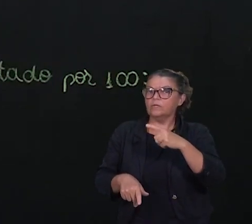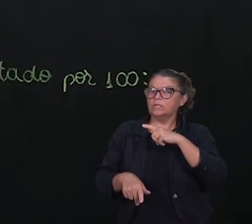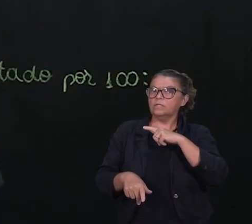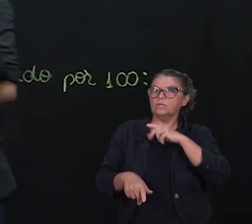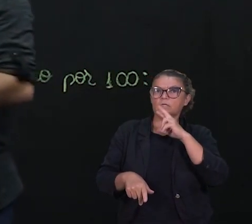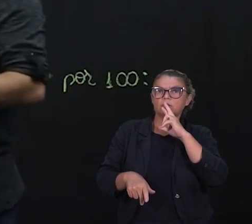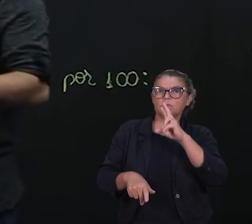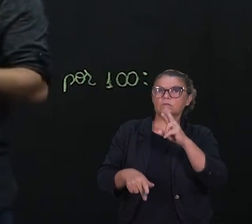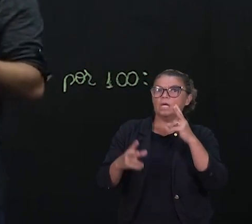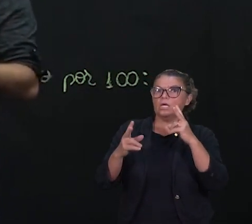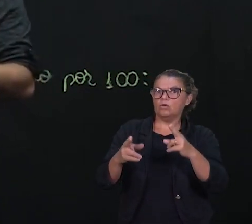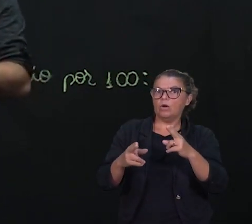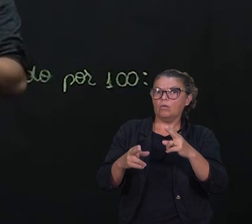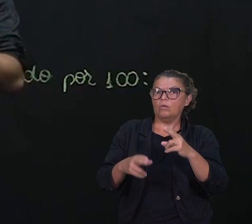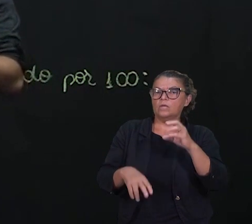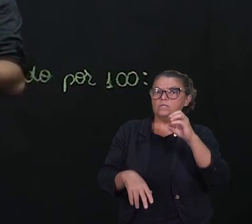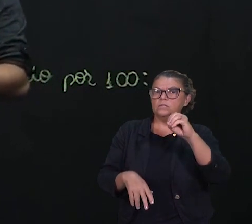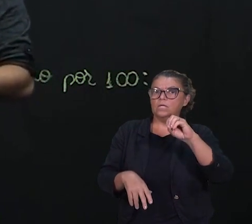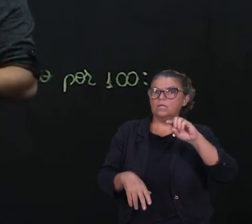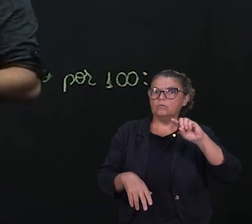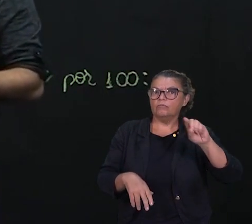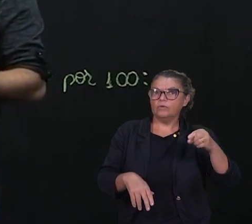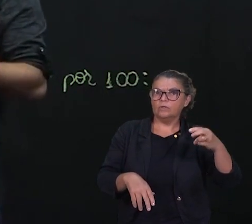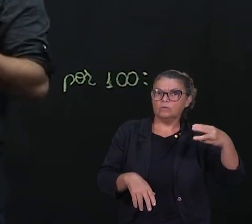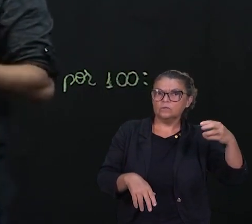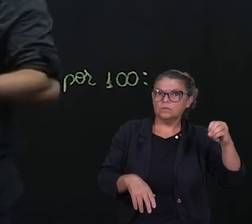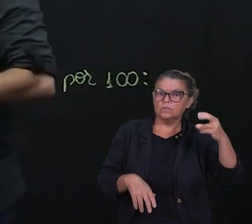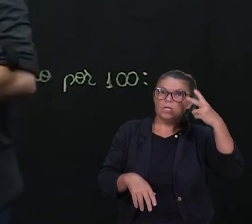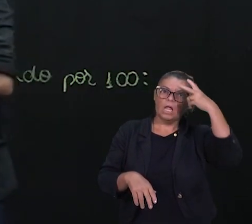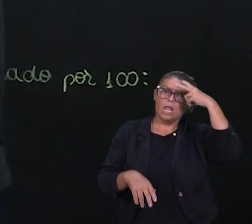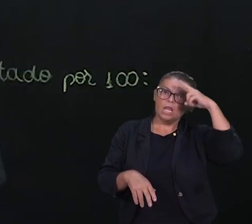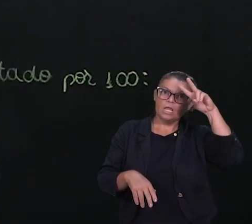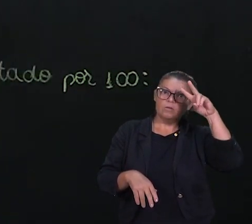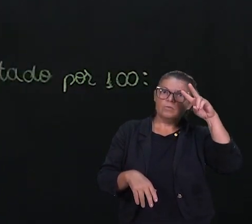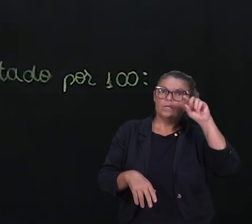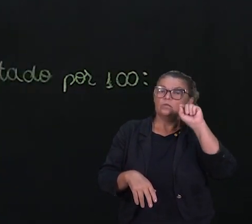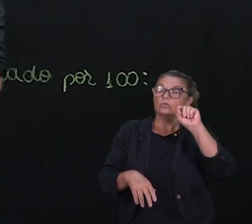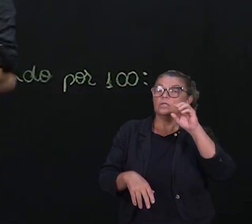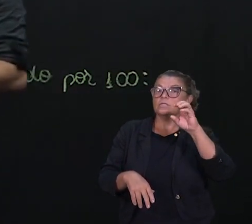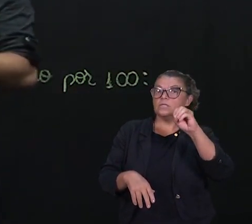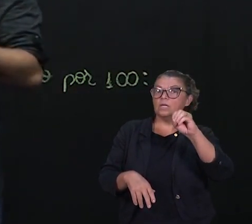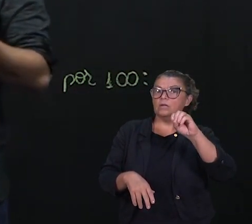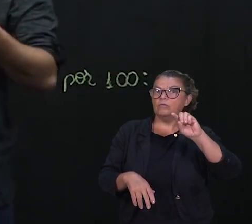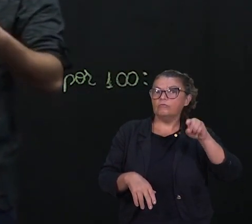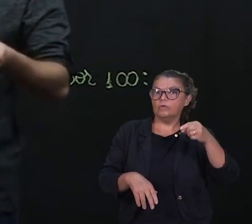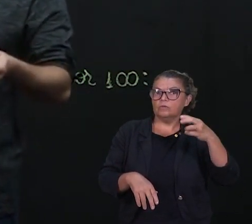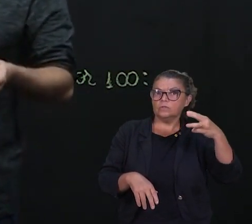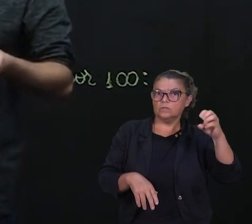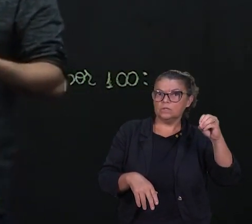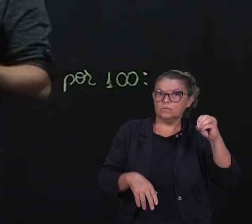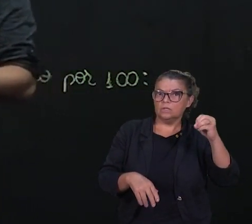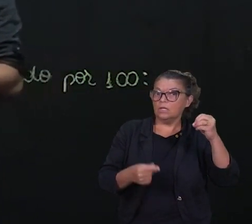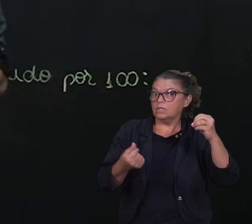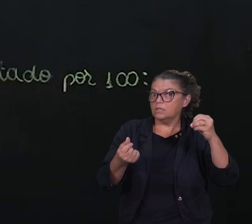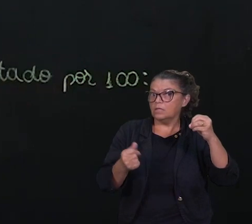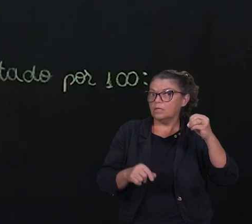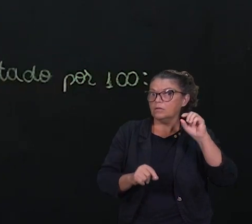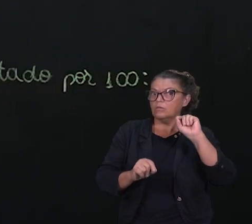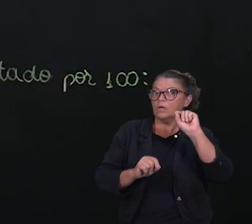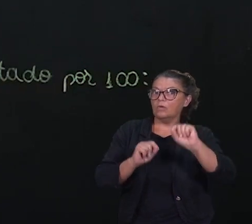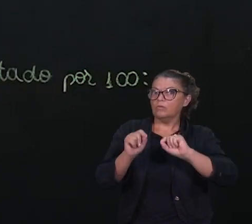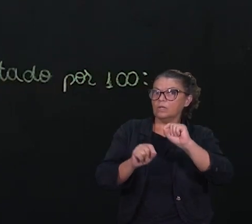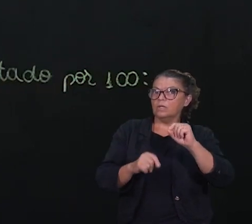temos um resultado igual a 0,30. Lembrando que 0,30 em dinheiro equivale